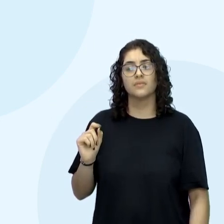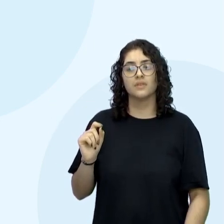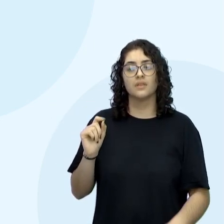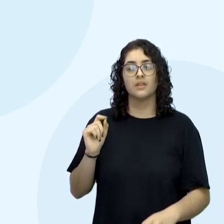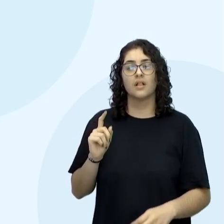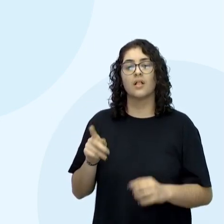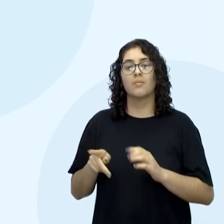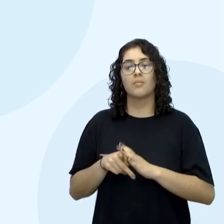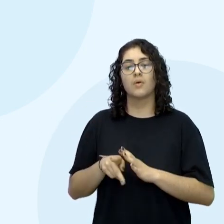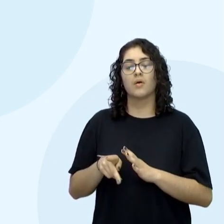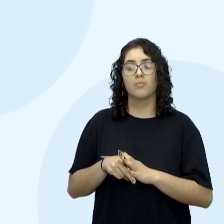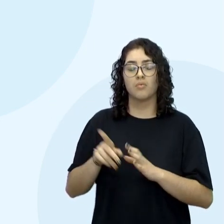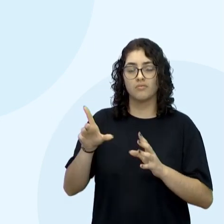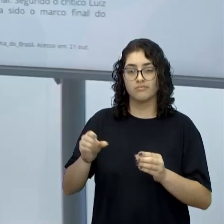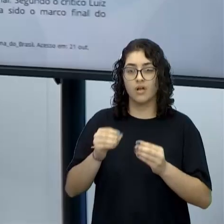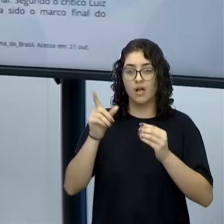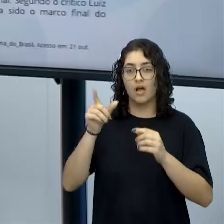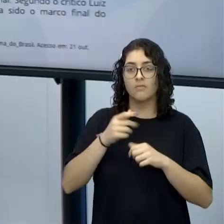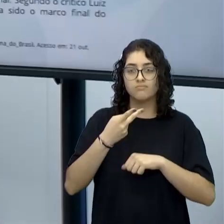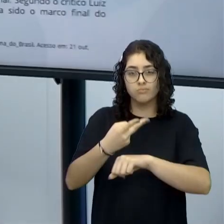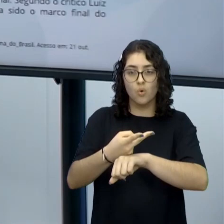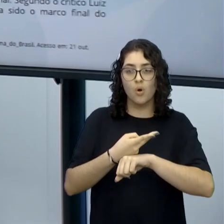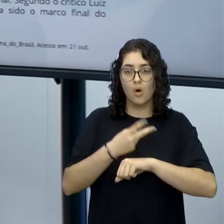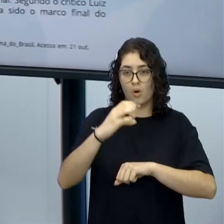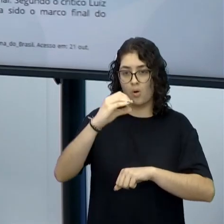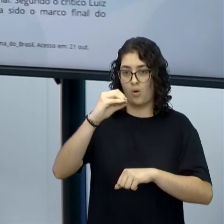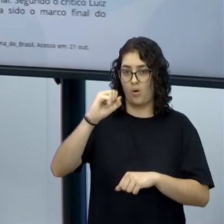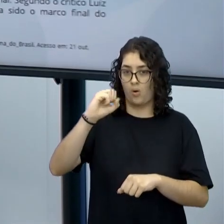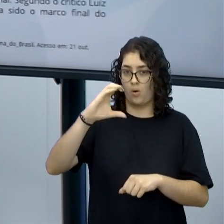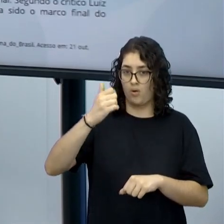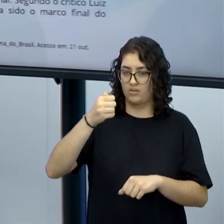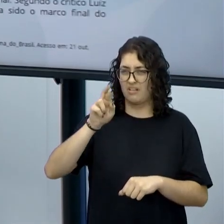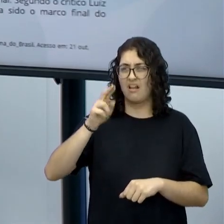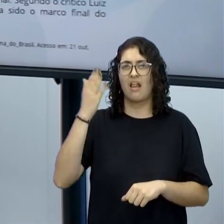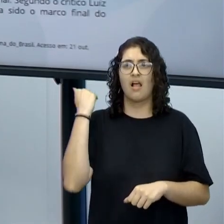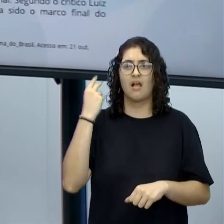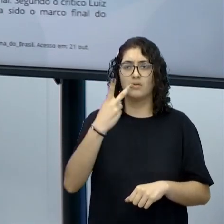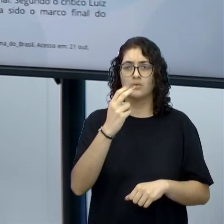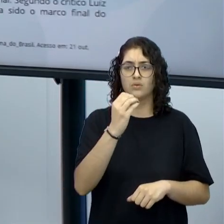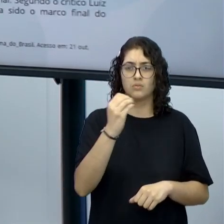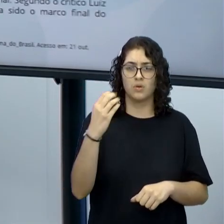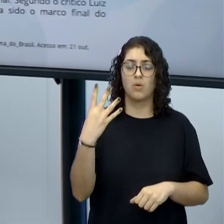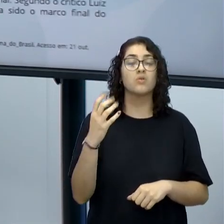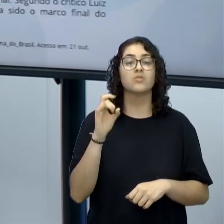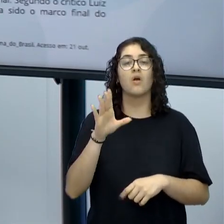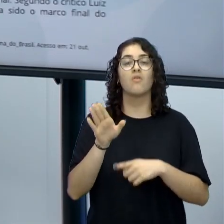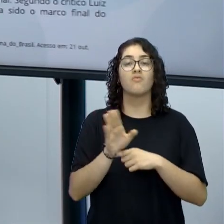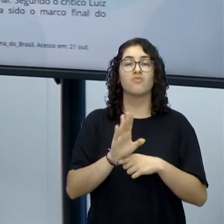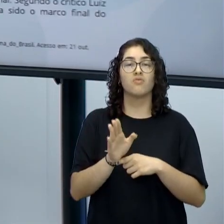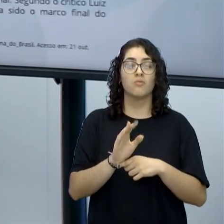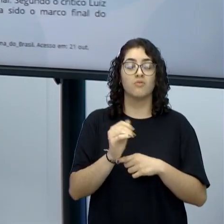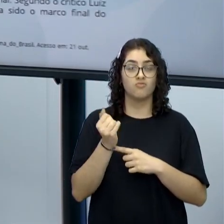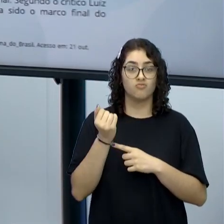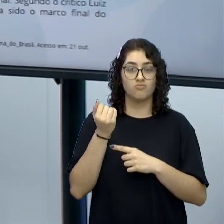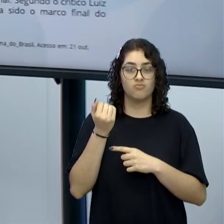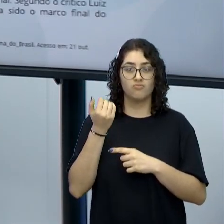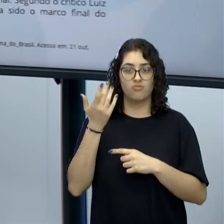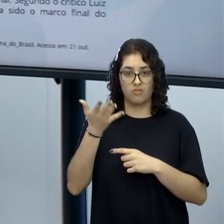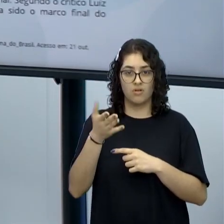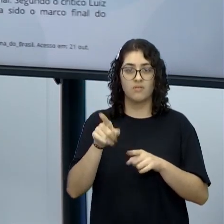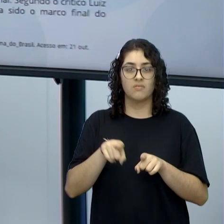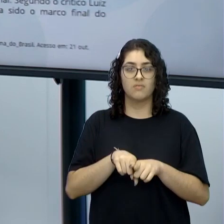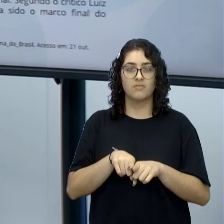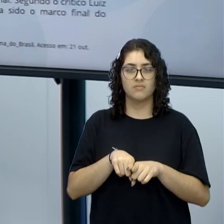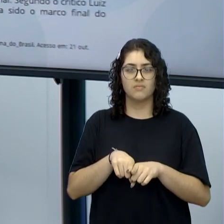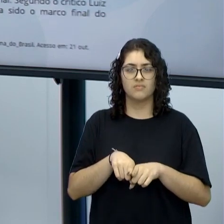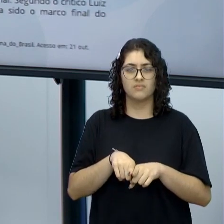se não me engano, em 2004. Mas não só o Oscar de melhor filme estrangeiro, no melhor filme